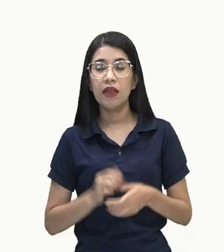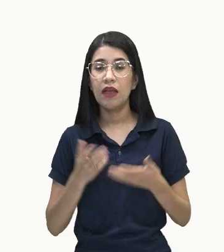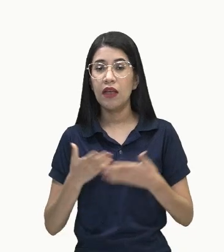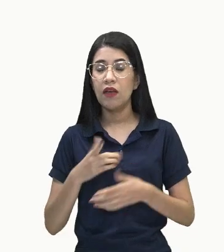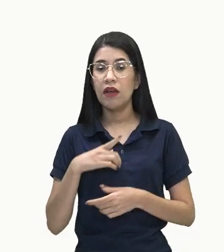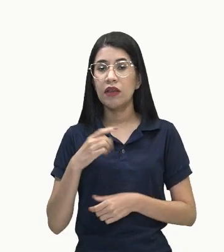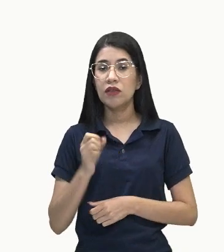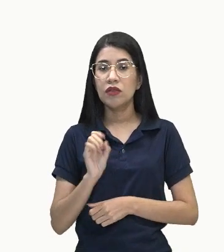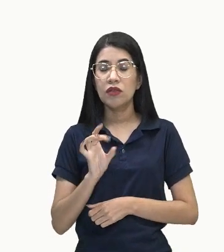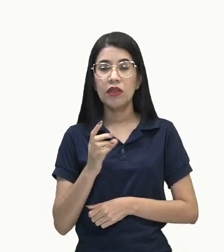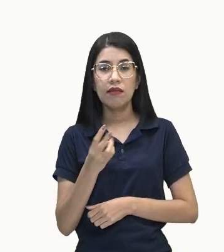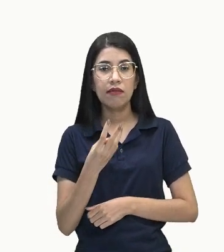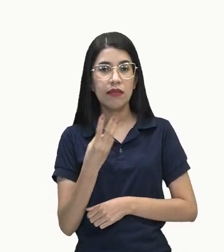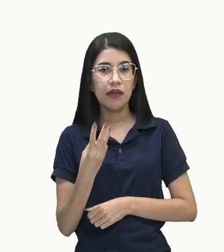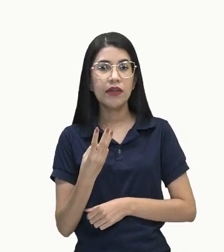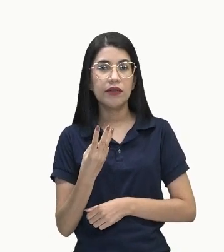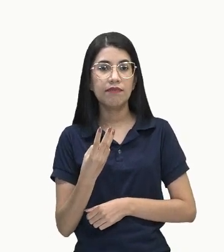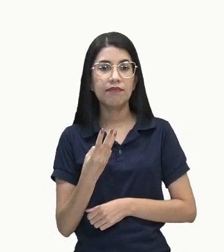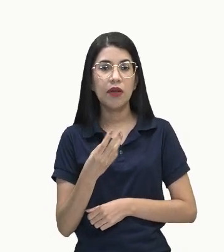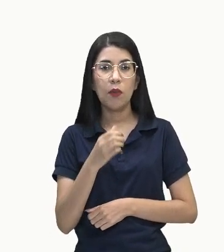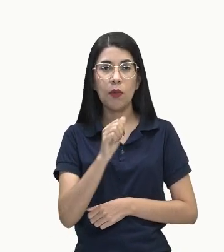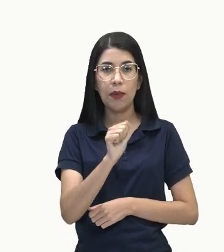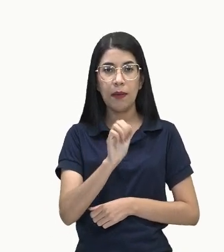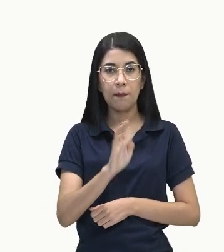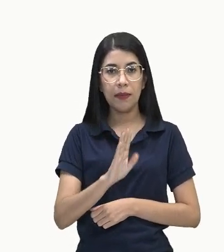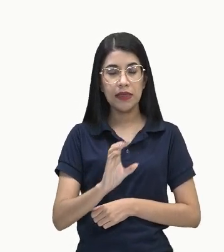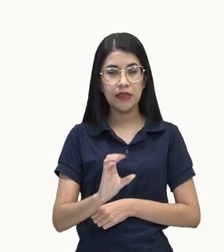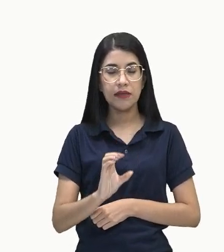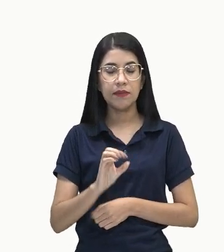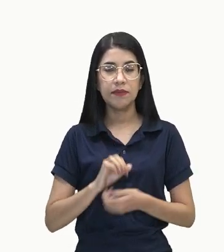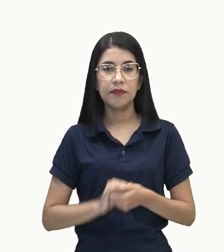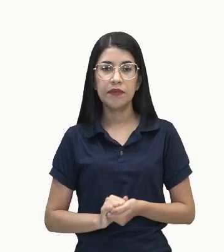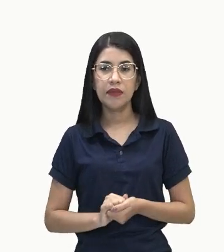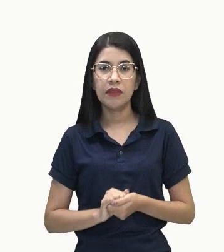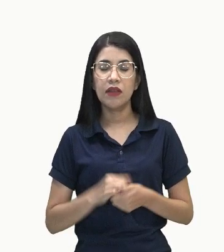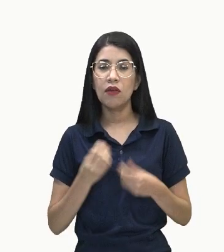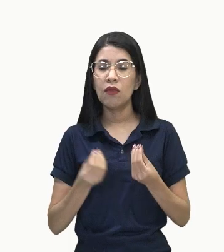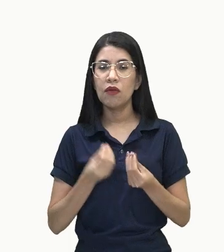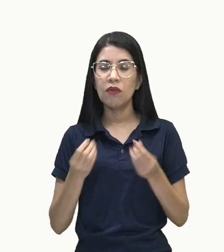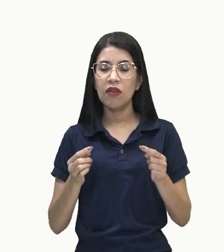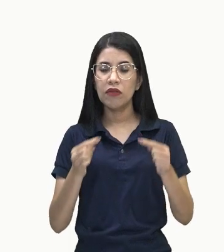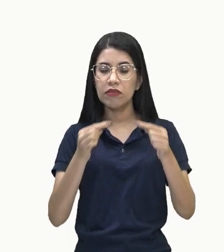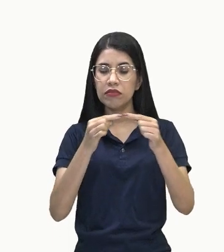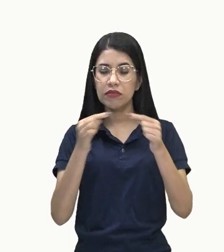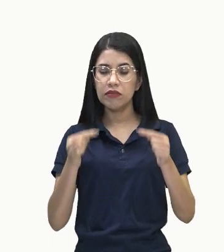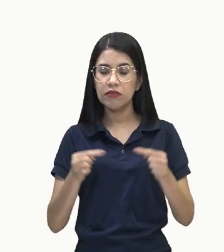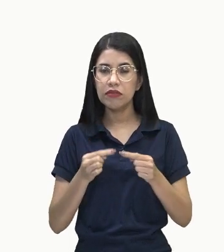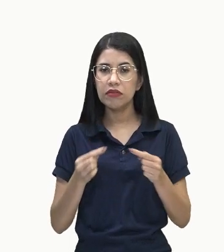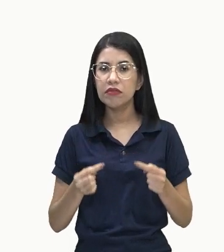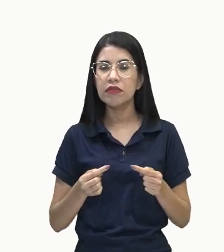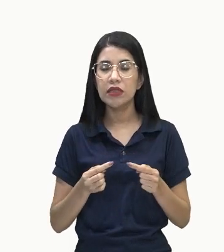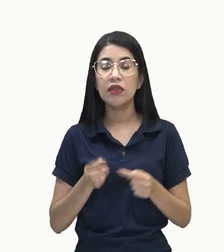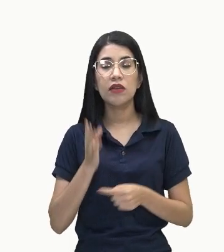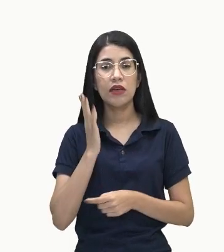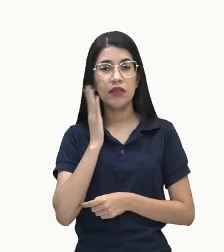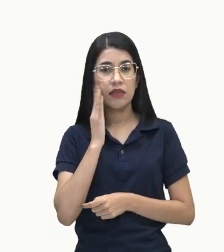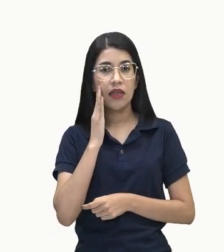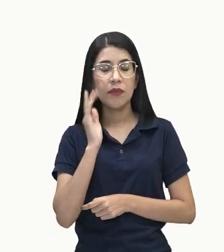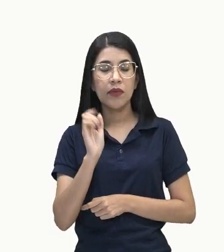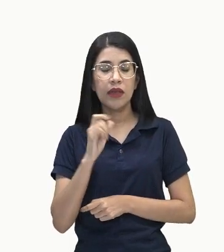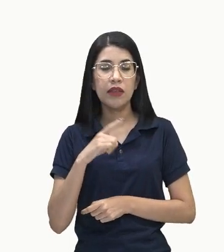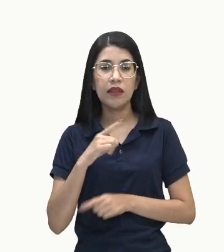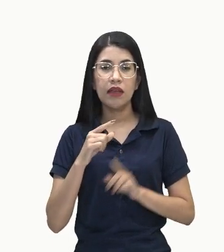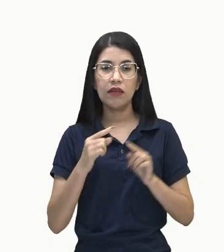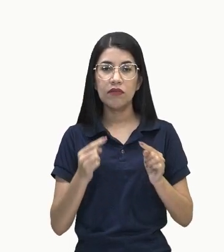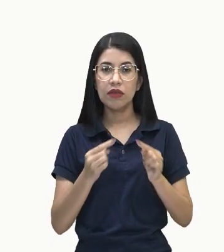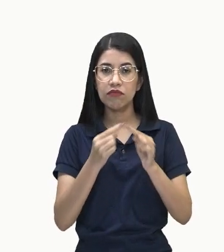agora aqui somente 3 pontos. Ora, se eu vou ligar 3 pontos, eu já sei que esses pontos